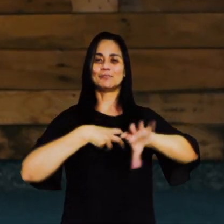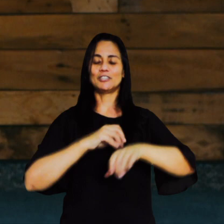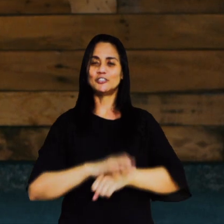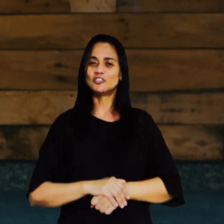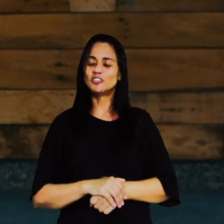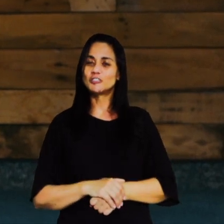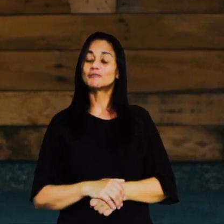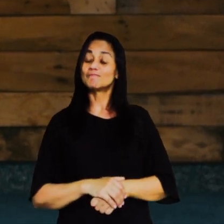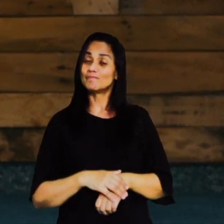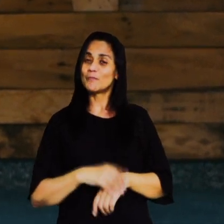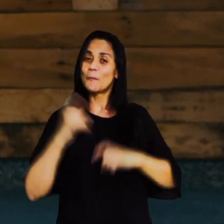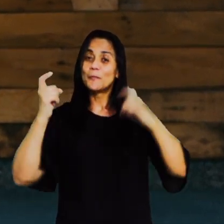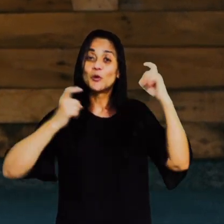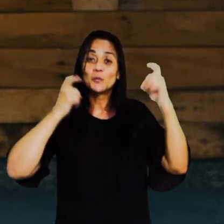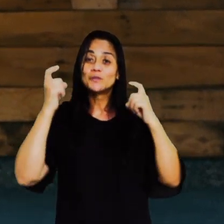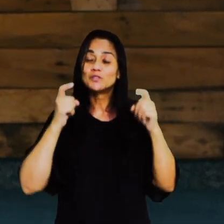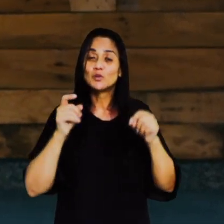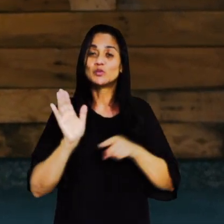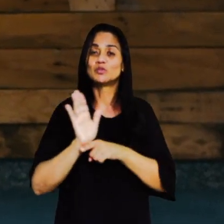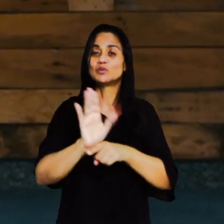a Bíblia fala que nós precisamos